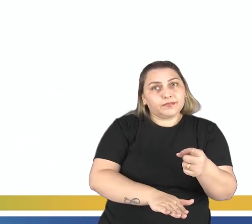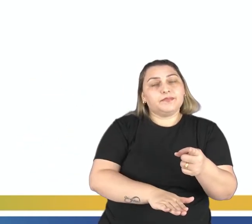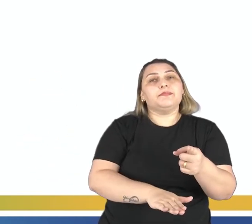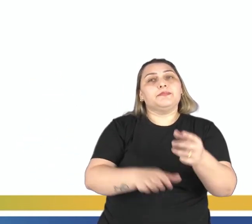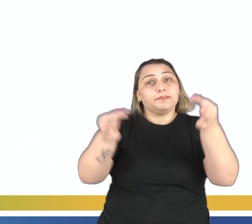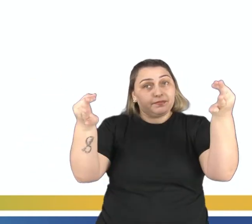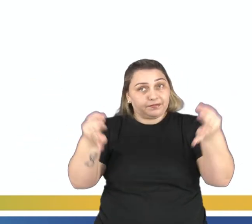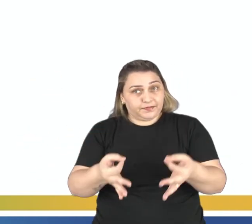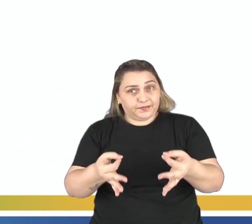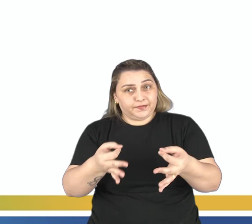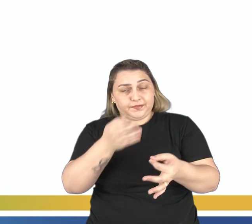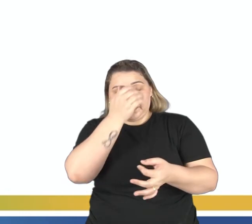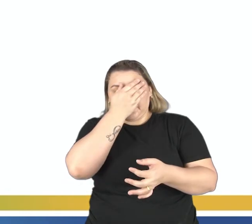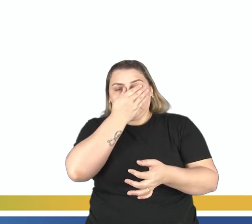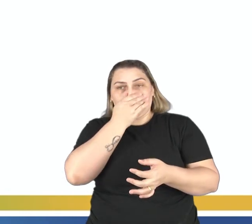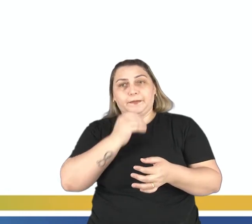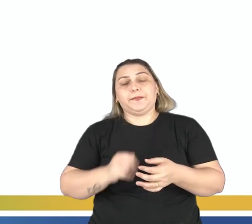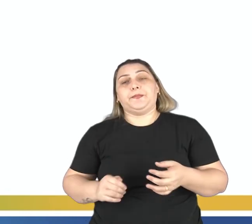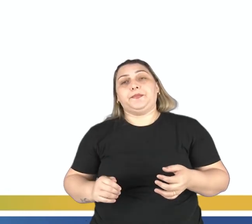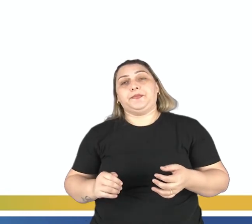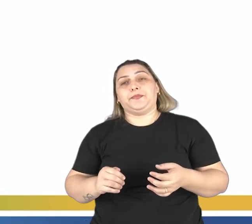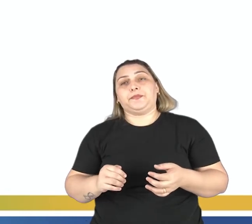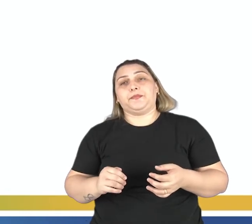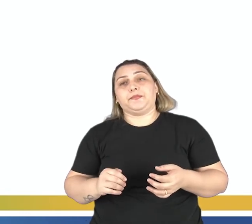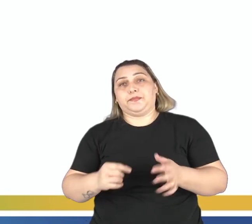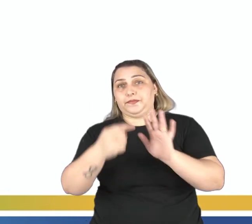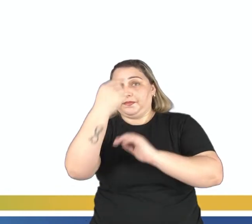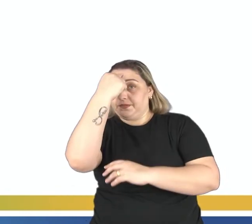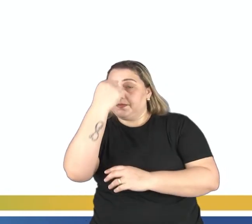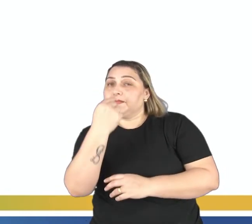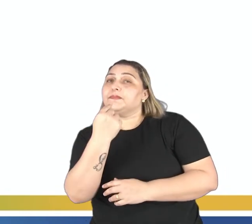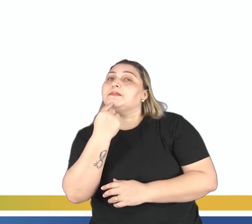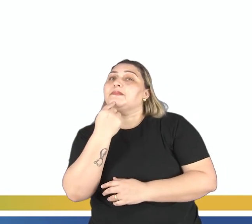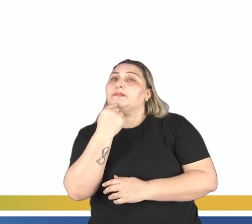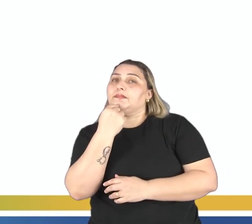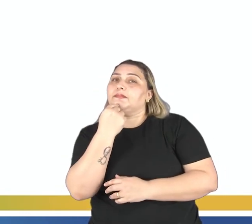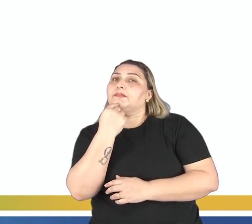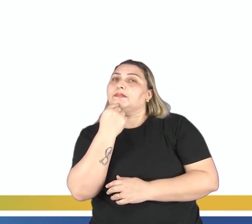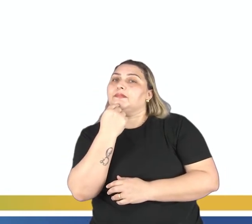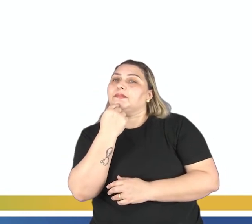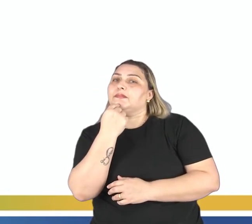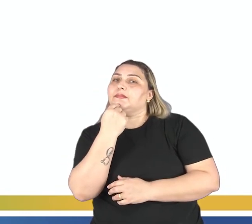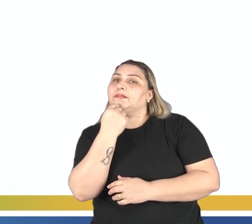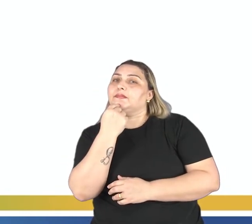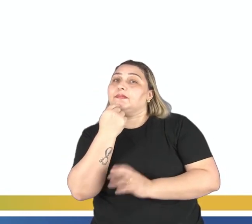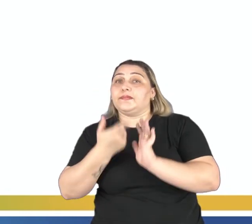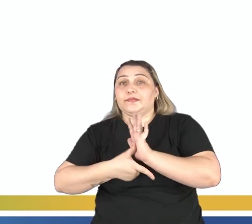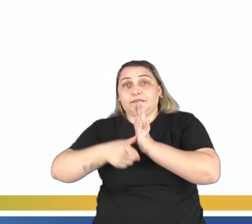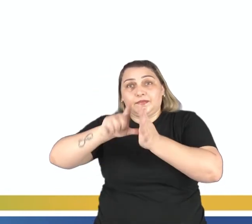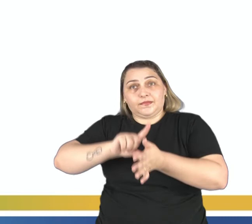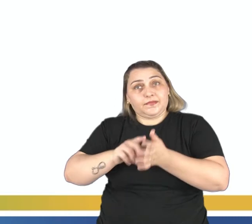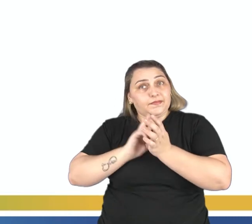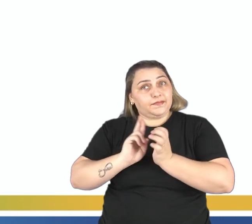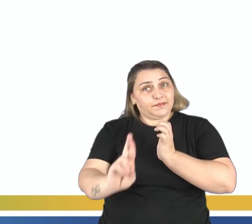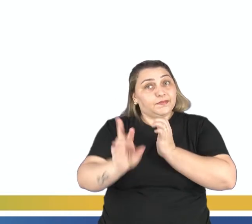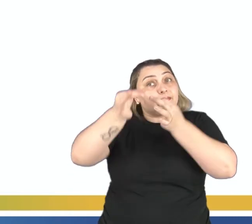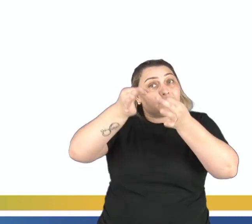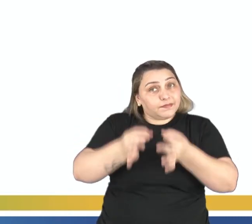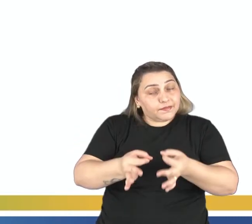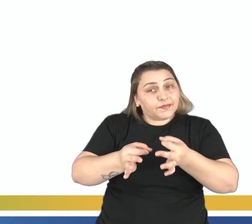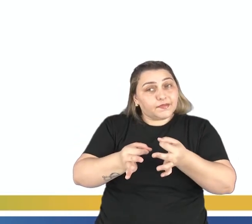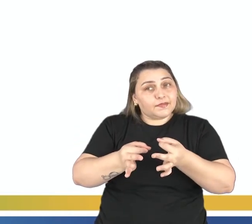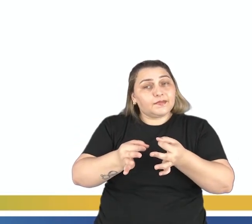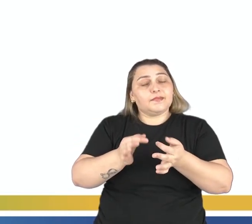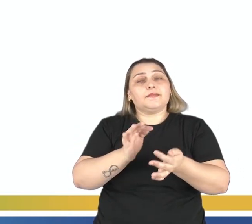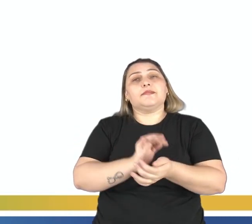menor. Perfeito. Então, nós vamos ter o quê? Ó? A imagem lá anterior que a gente não respondeu, certo? Então,